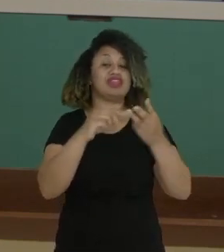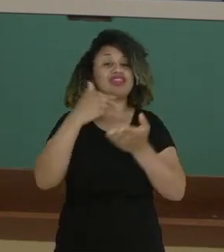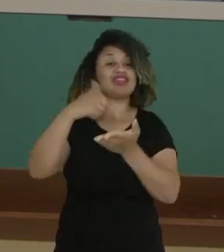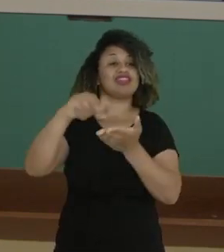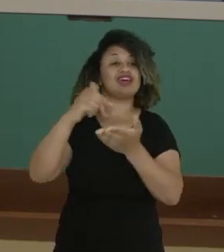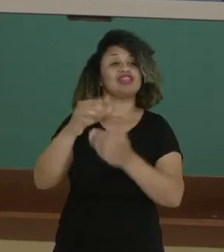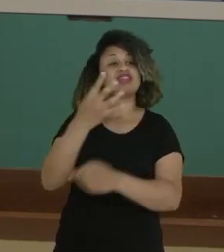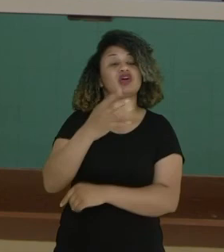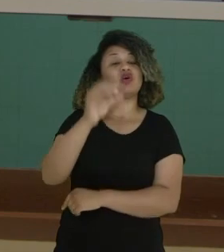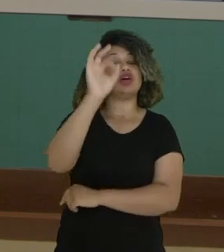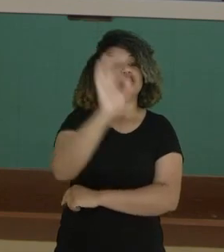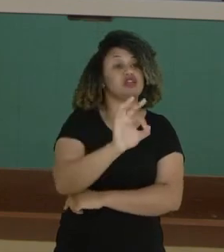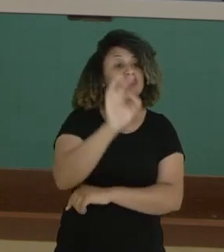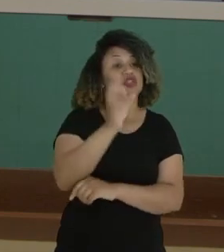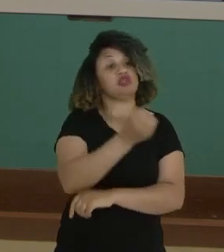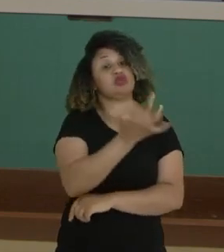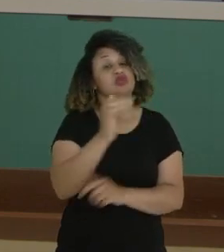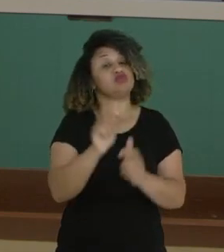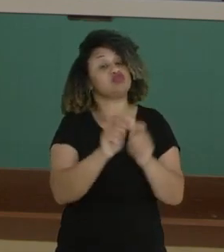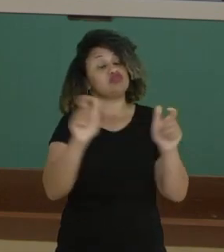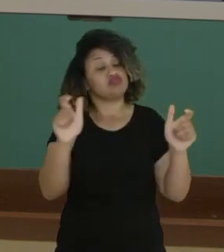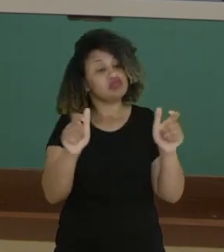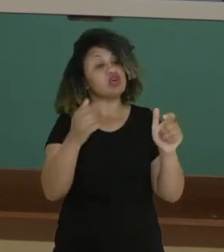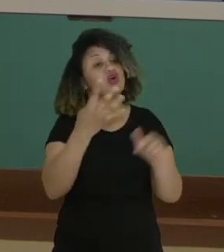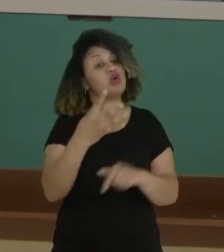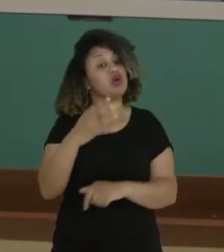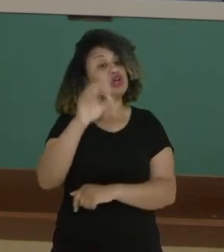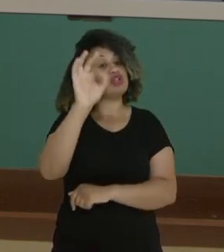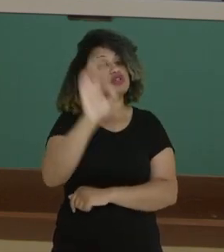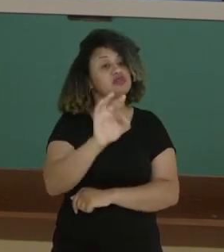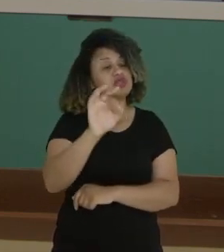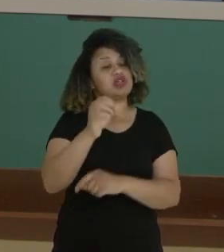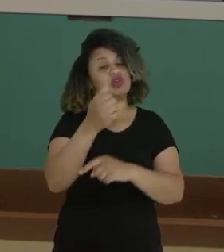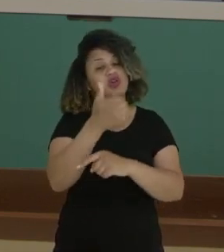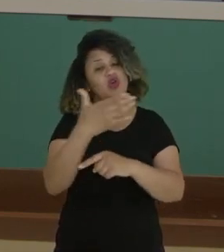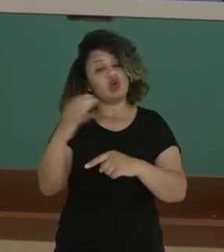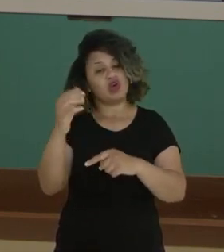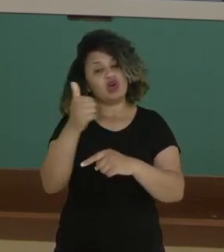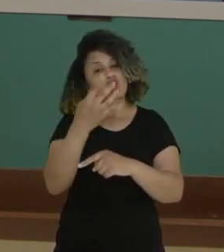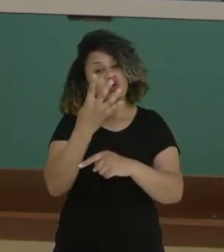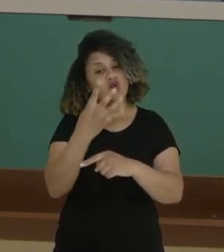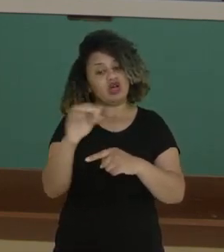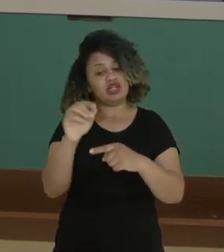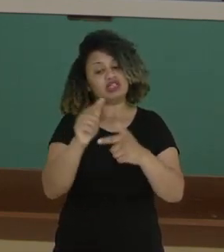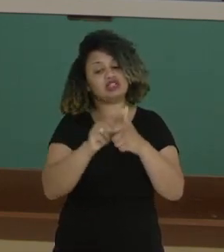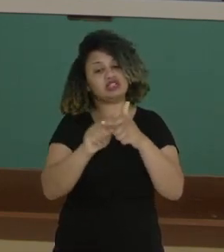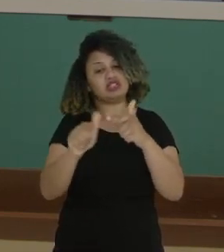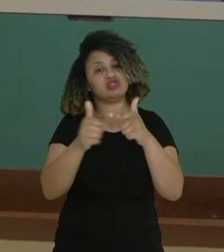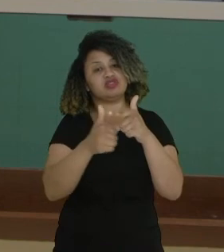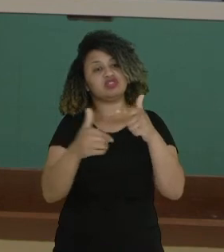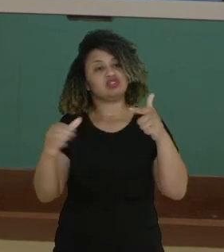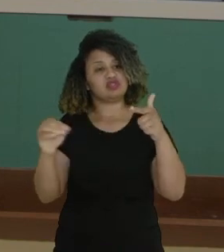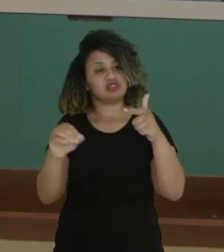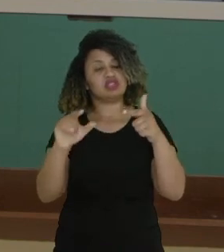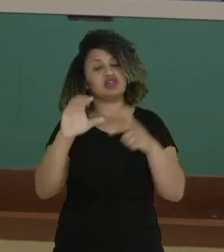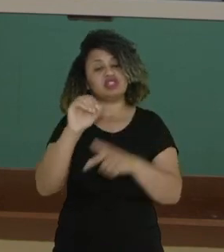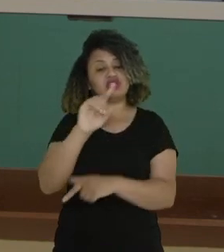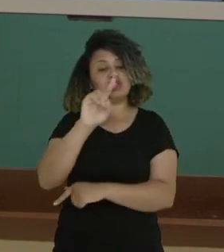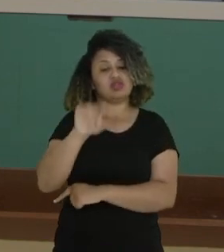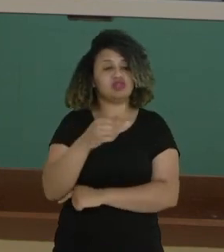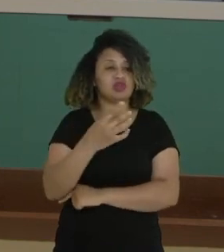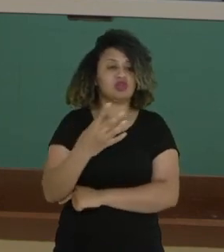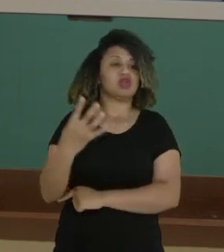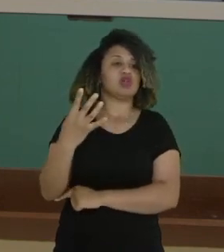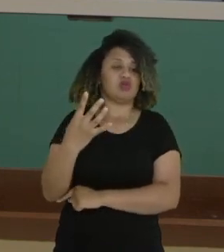da dança é um grupo bem grande, né? 40%. Então, vai ficar 40% do total. 40% é